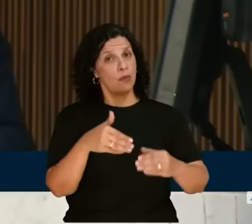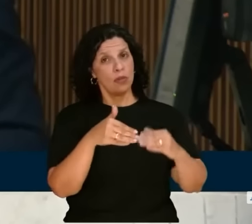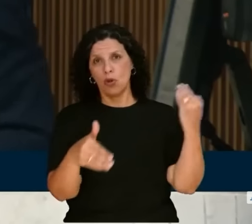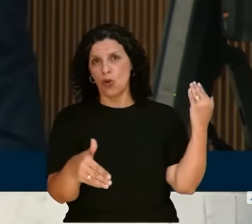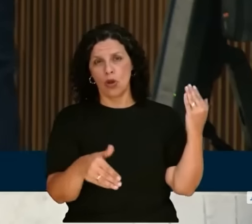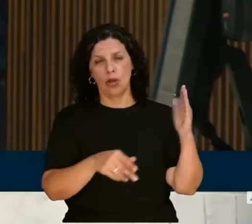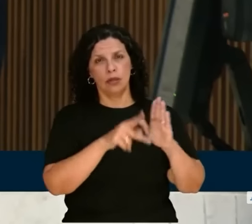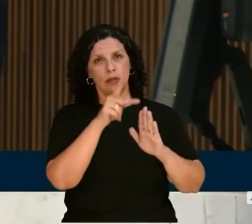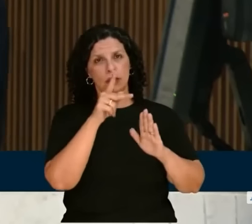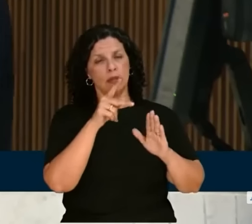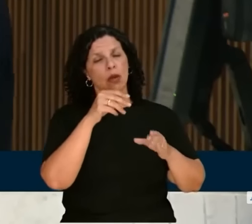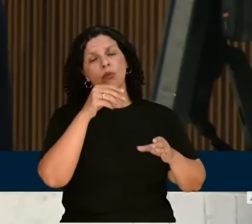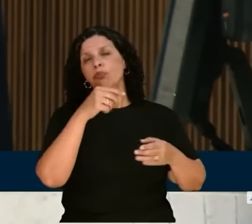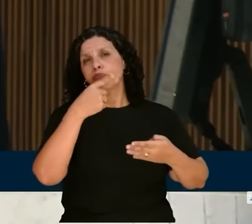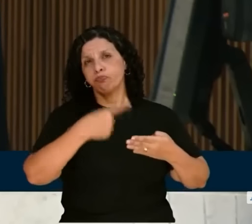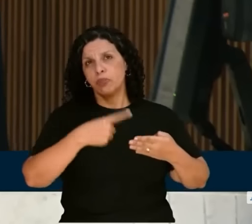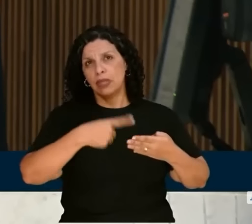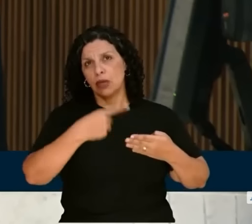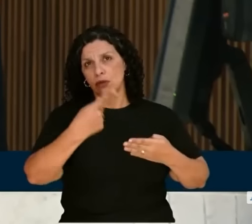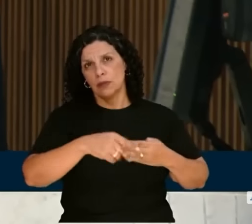da forma que está aqui no Paraná.